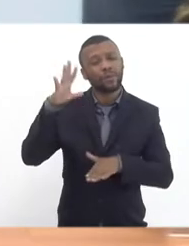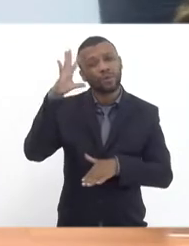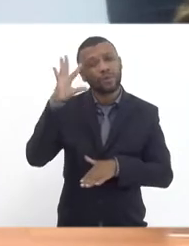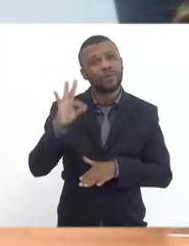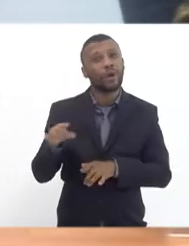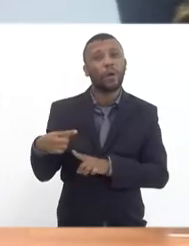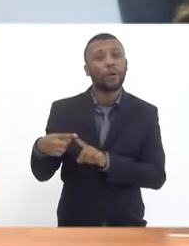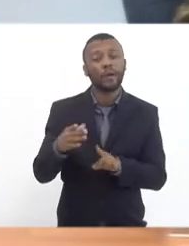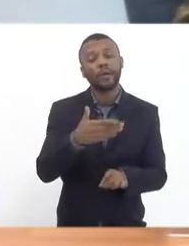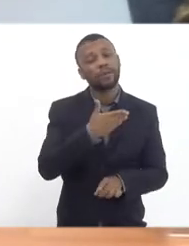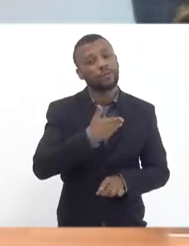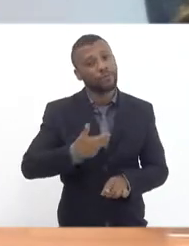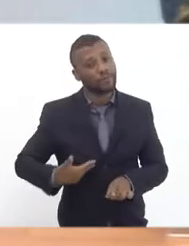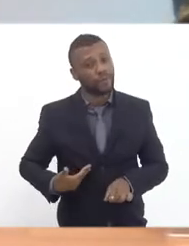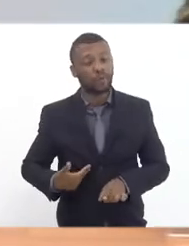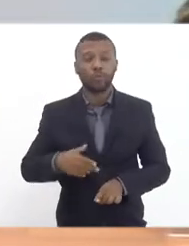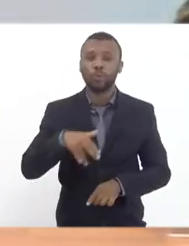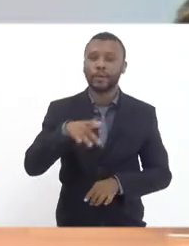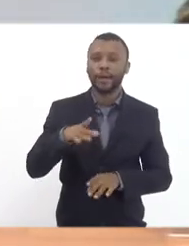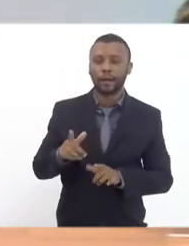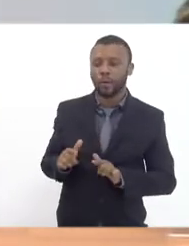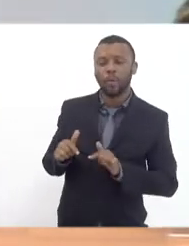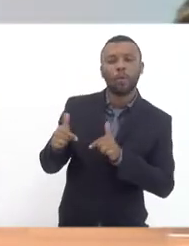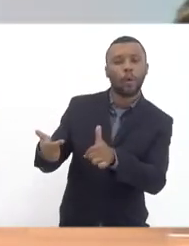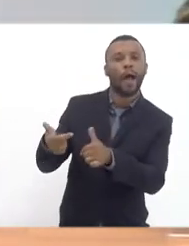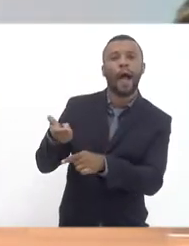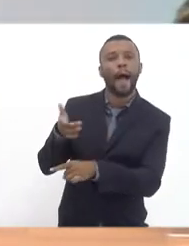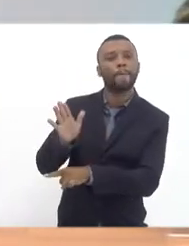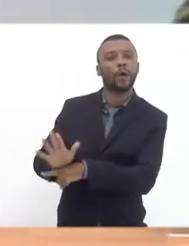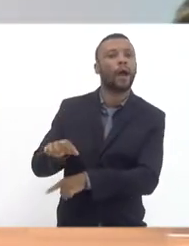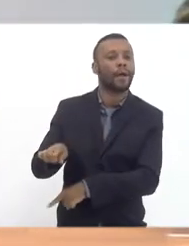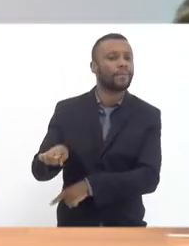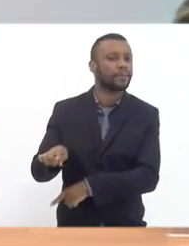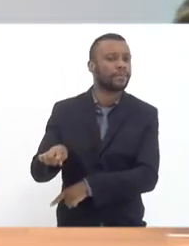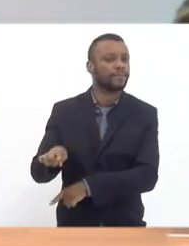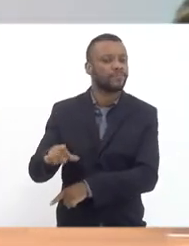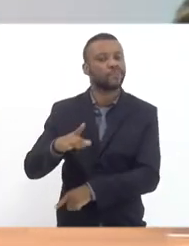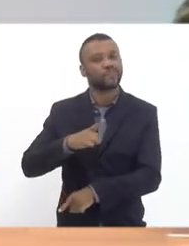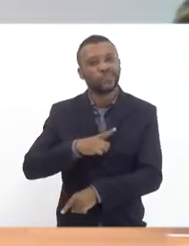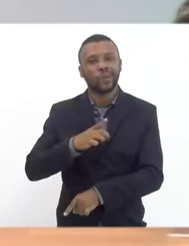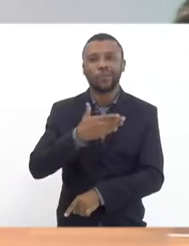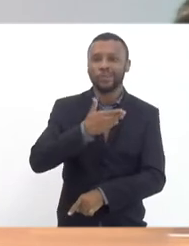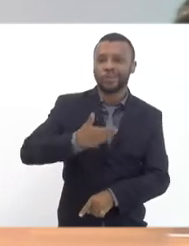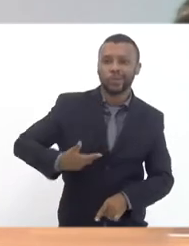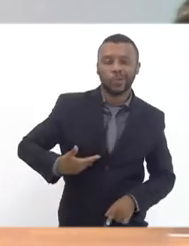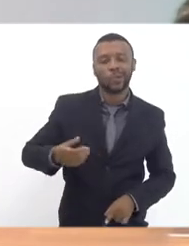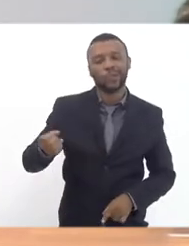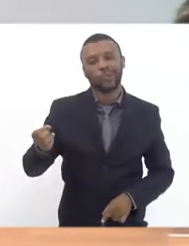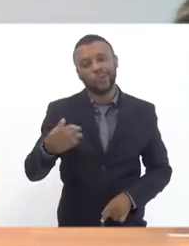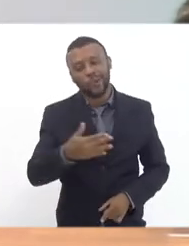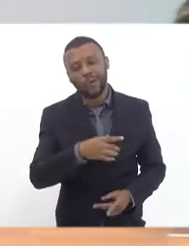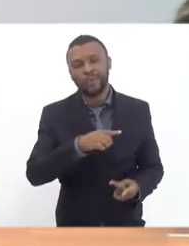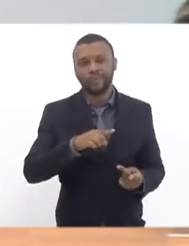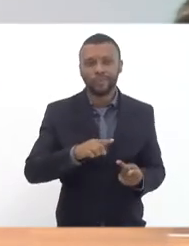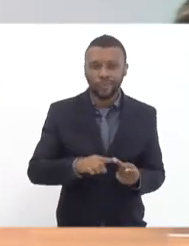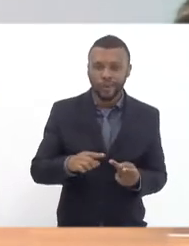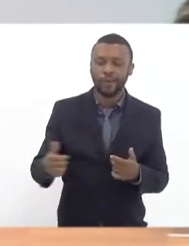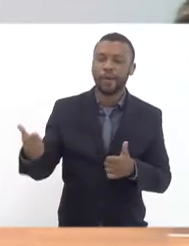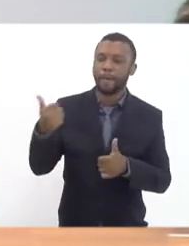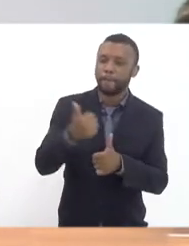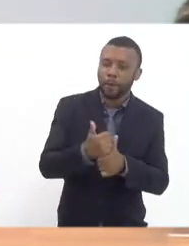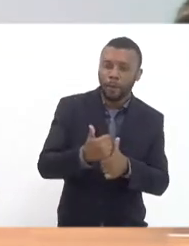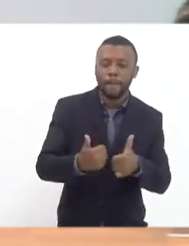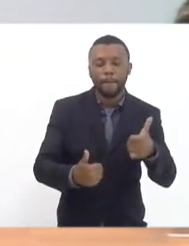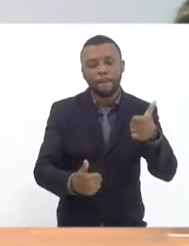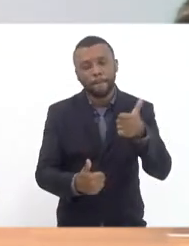Entrava político, entrava prefeito, saía prefeito, entrava governador, saía governador, deputados, e